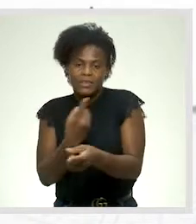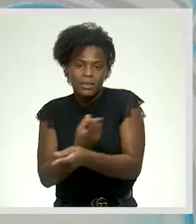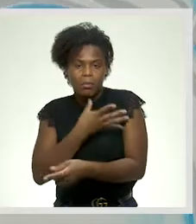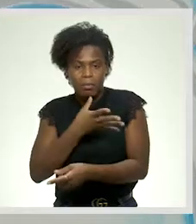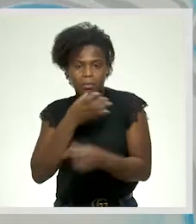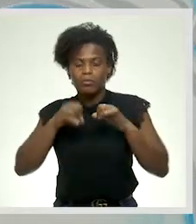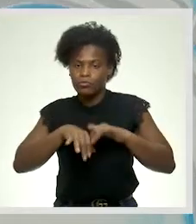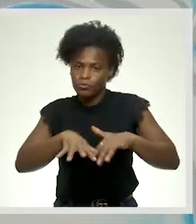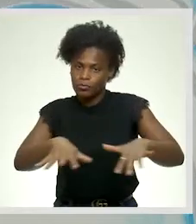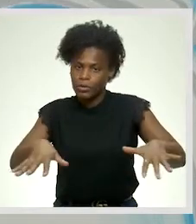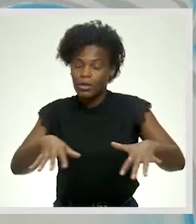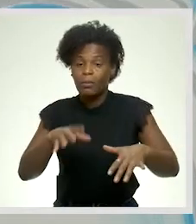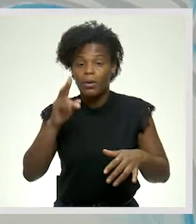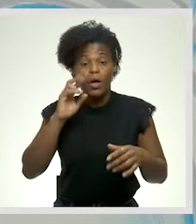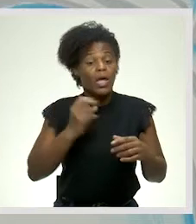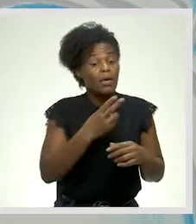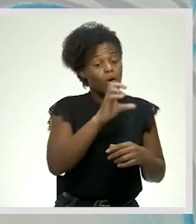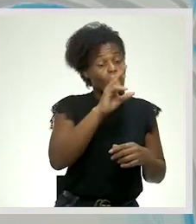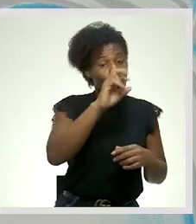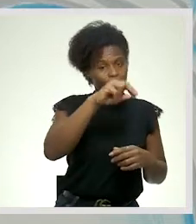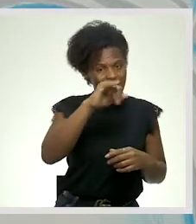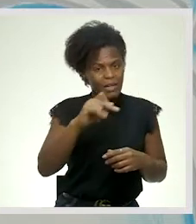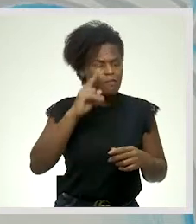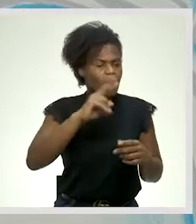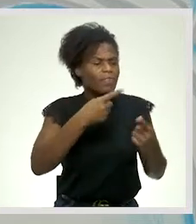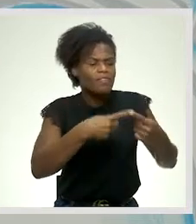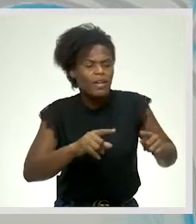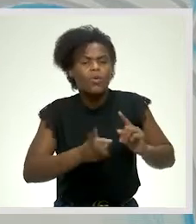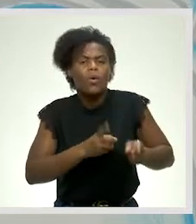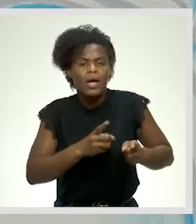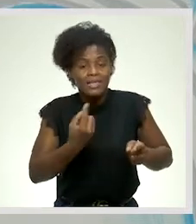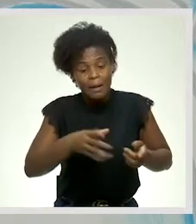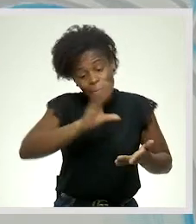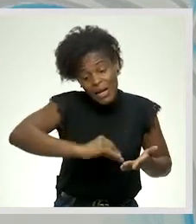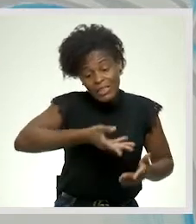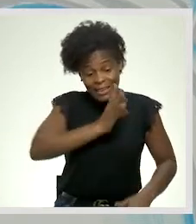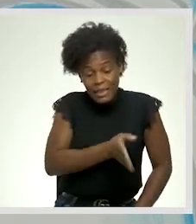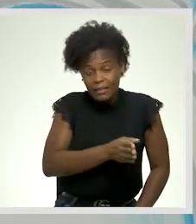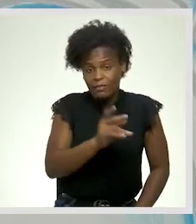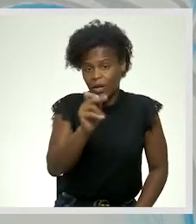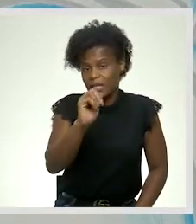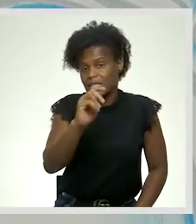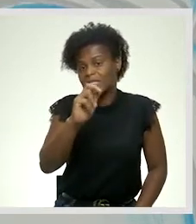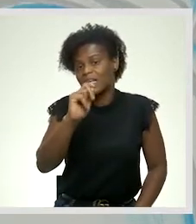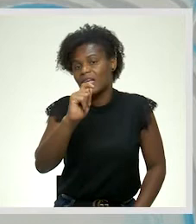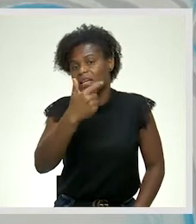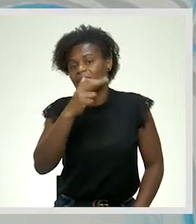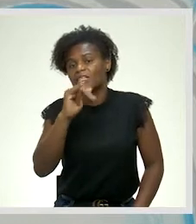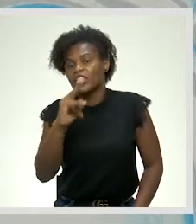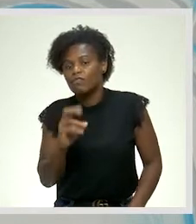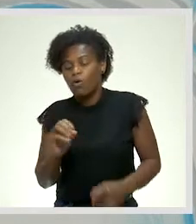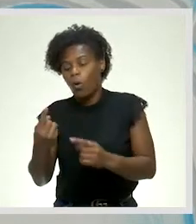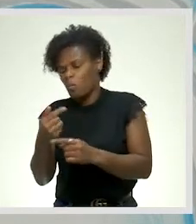para que possamos ver a diferença entre o que é ser mais assertivo e o que é ser